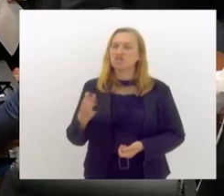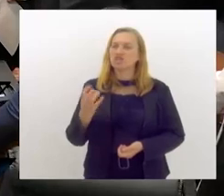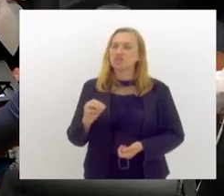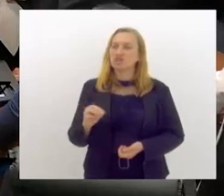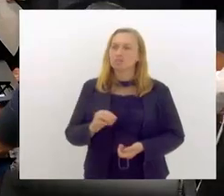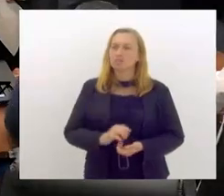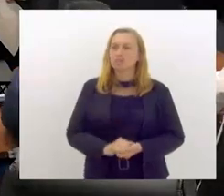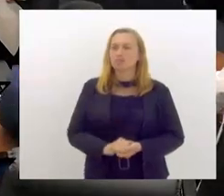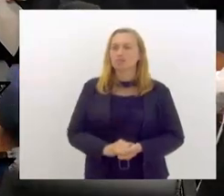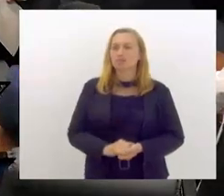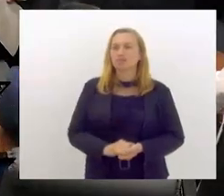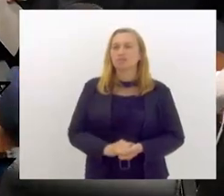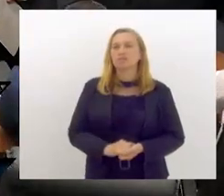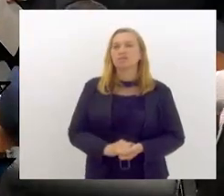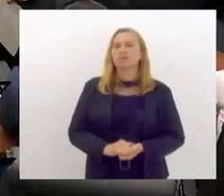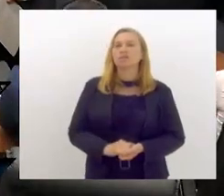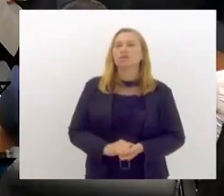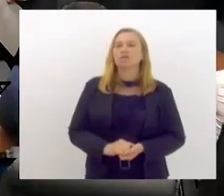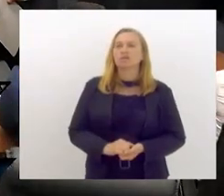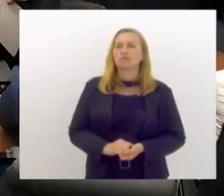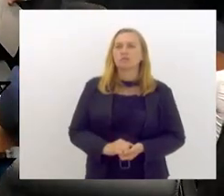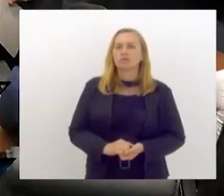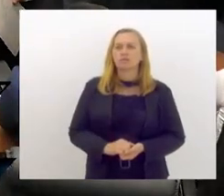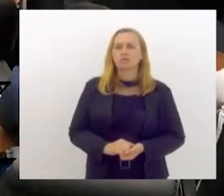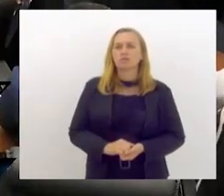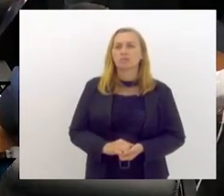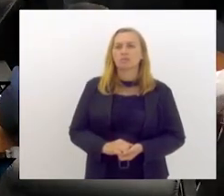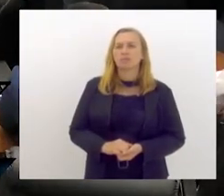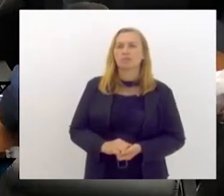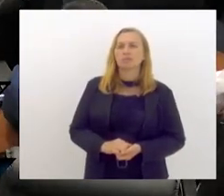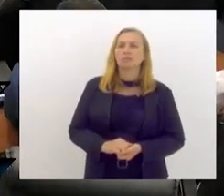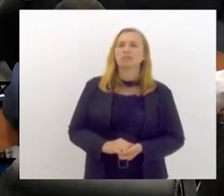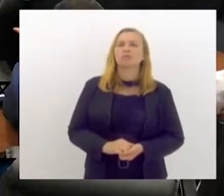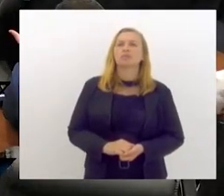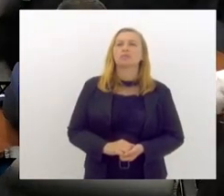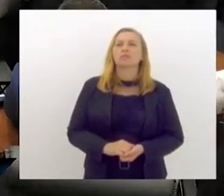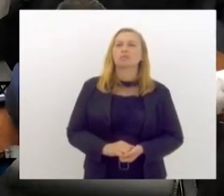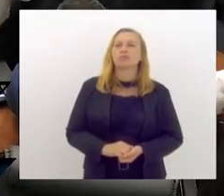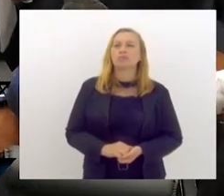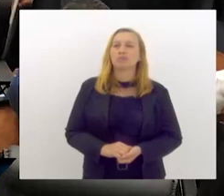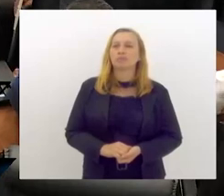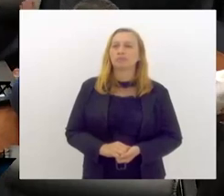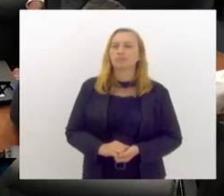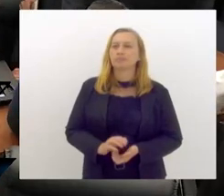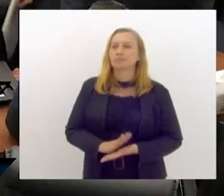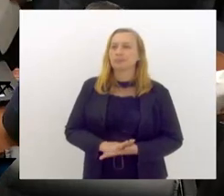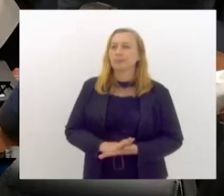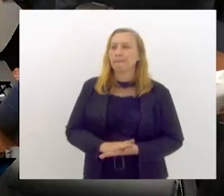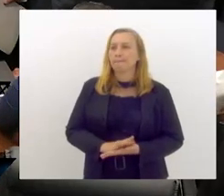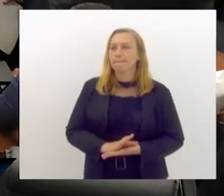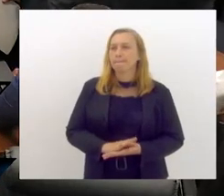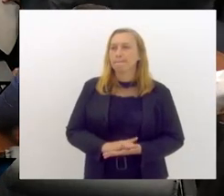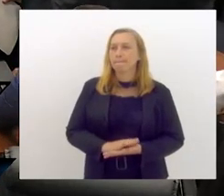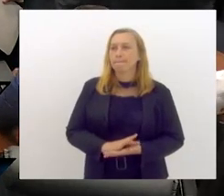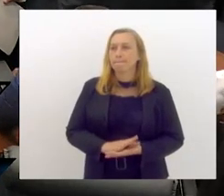Tá. Carlos de Macedo. Não, está aqui. Carlos de Macedo.